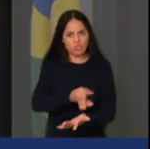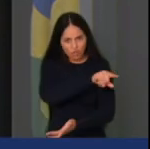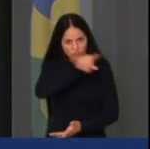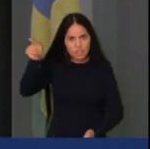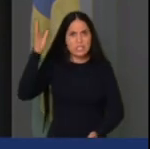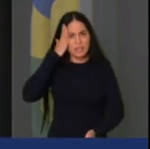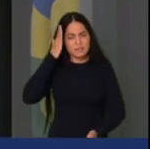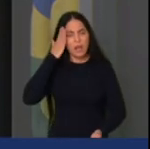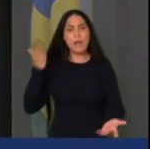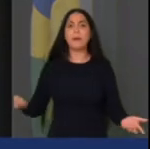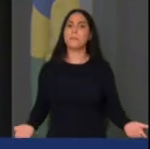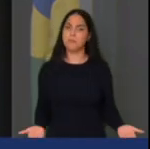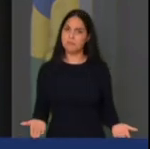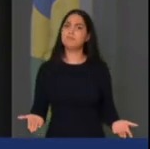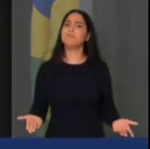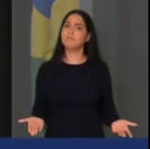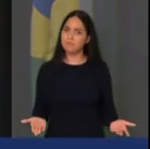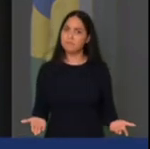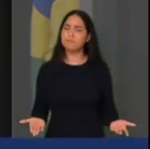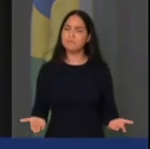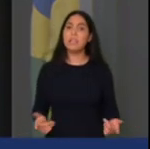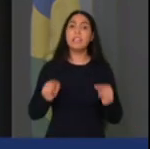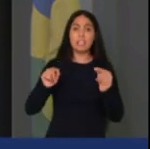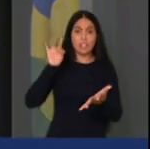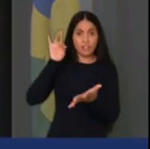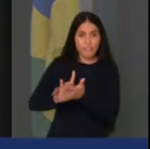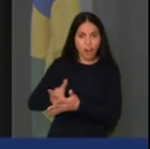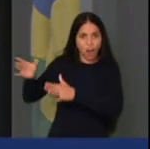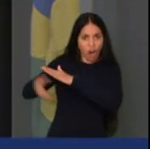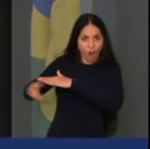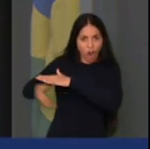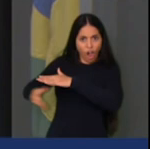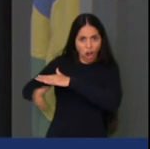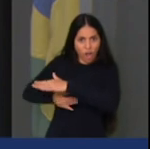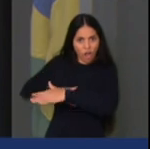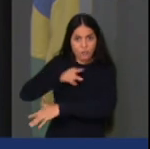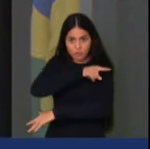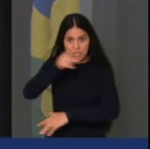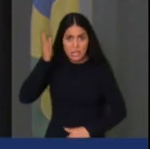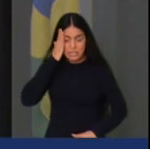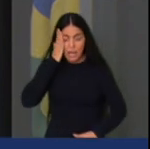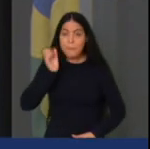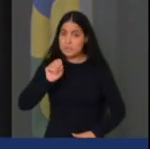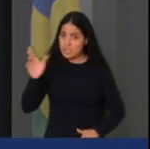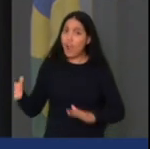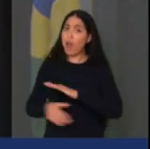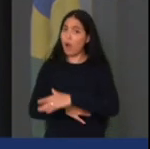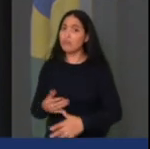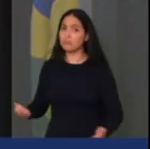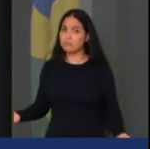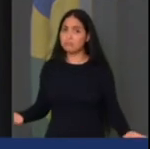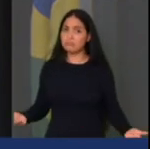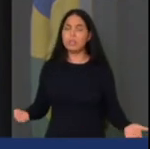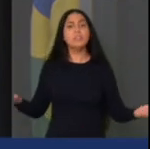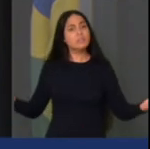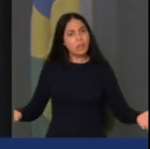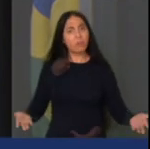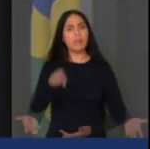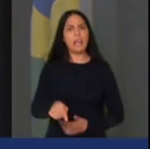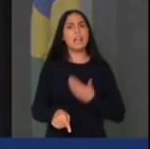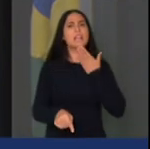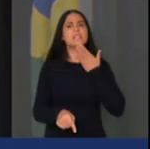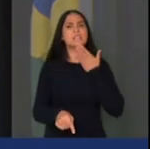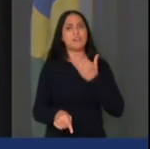que rouba o povo Luciano Hang é uma pessoa que gera